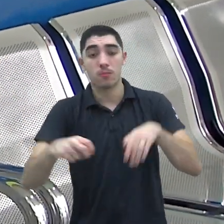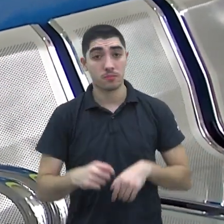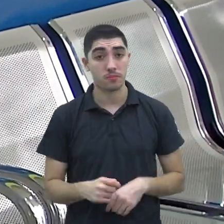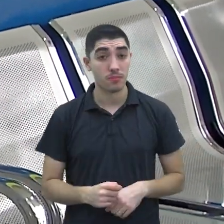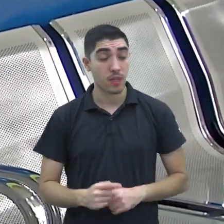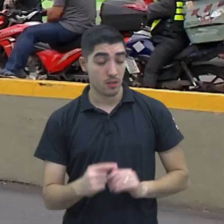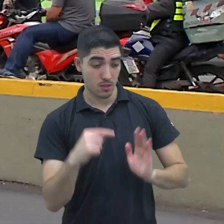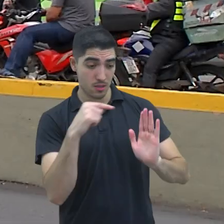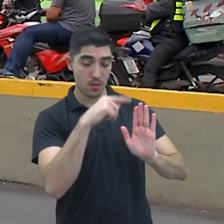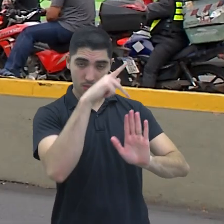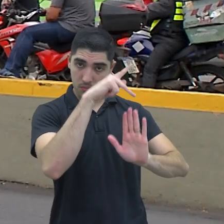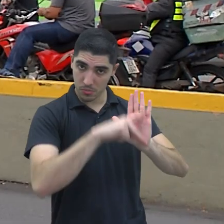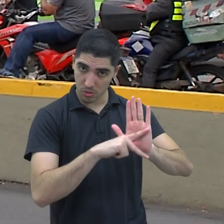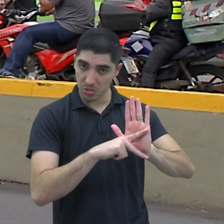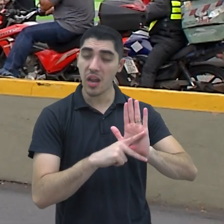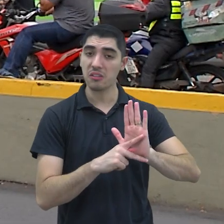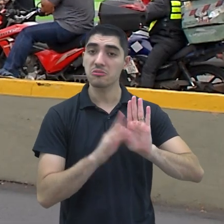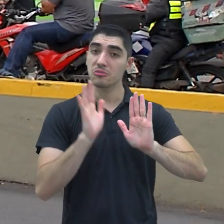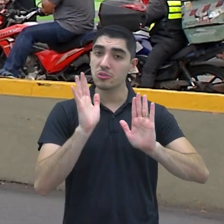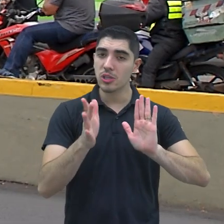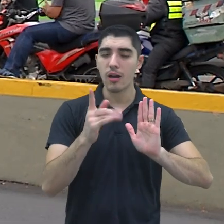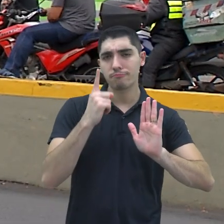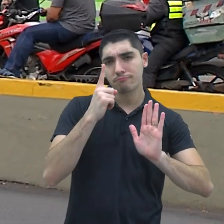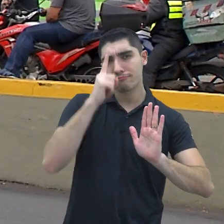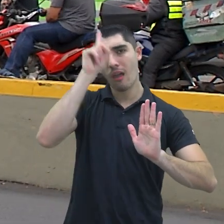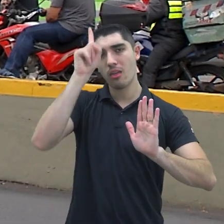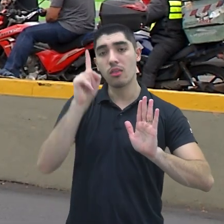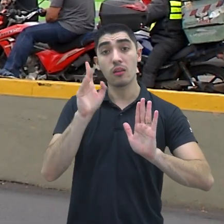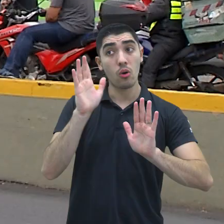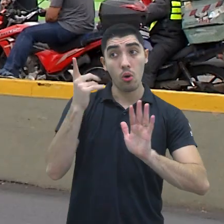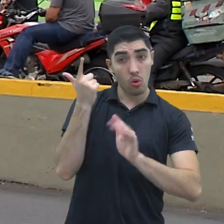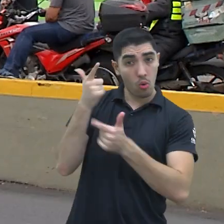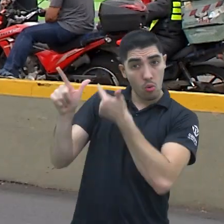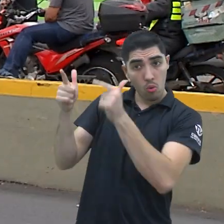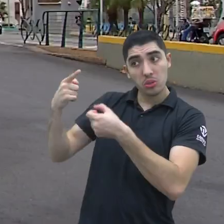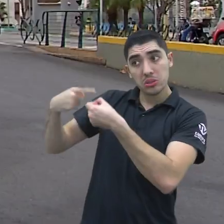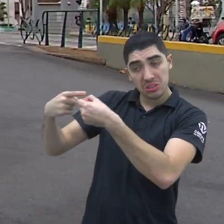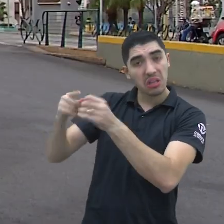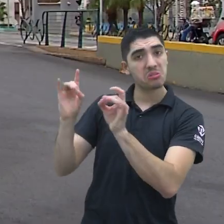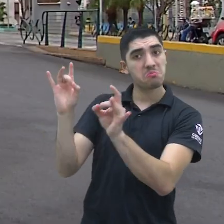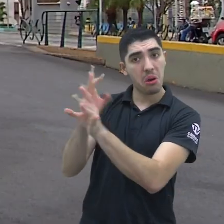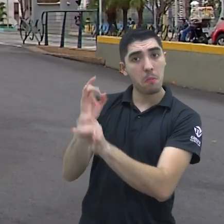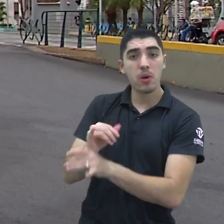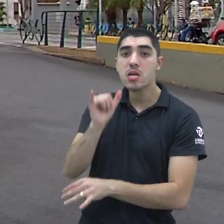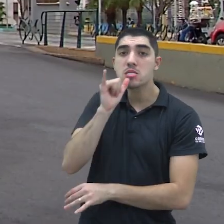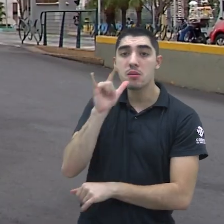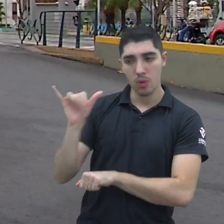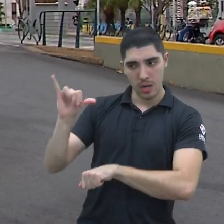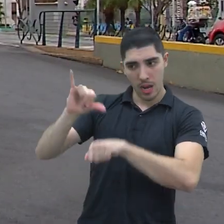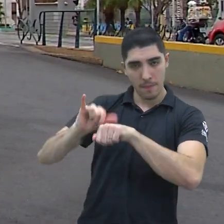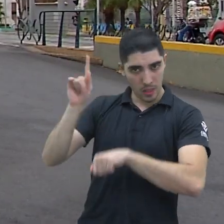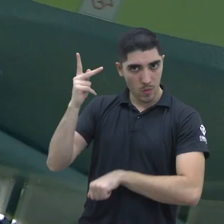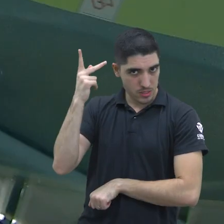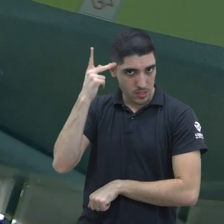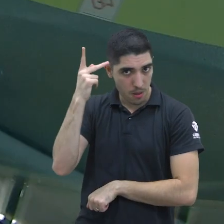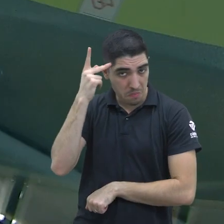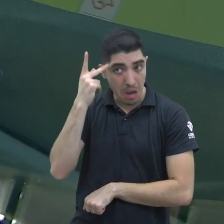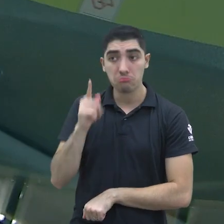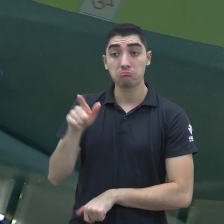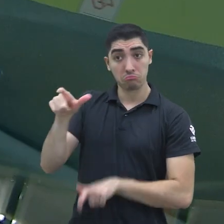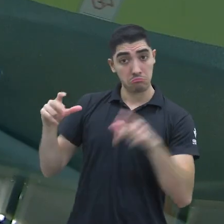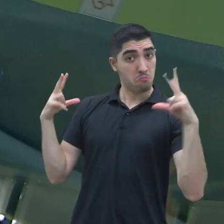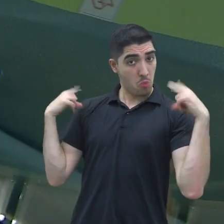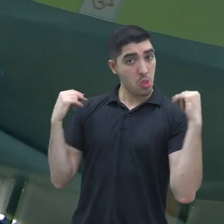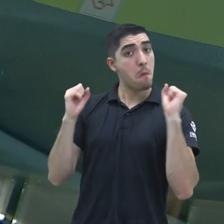em casa. O projeto teve inspiração em iniciativas semelhantes, já promovidas em outras cidades. Na